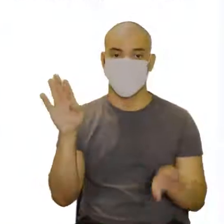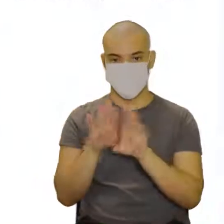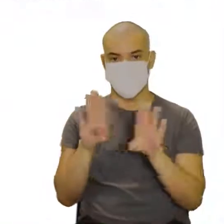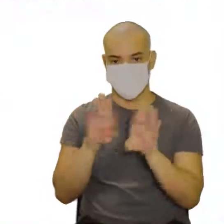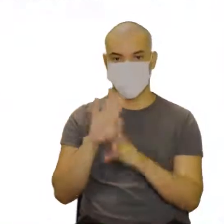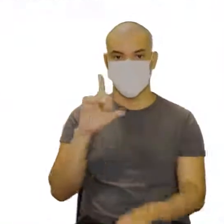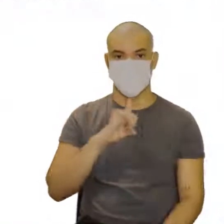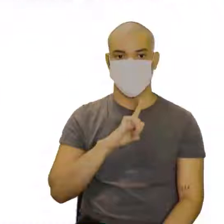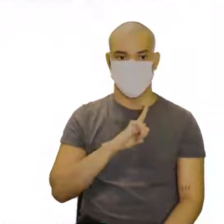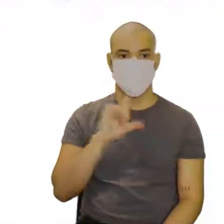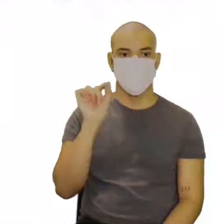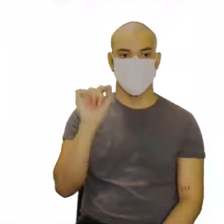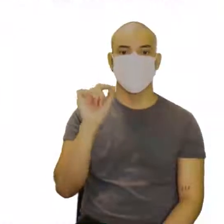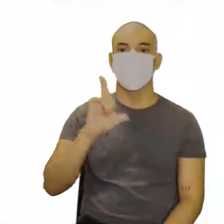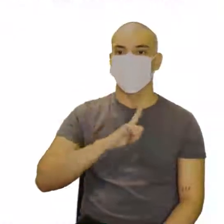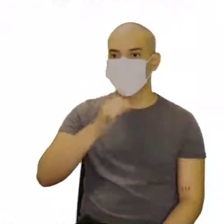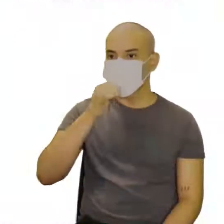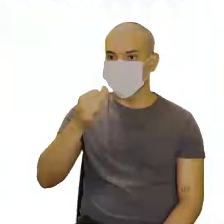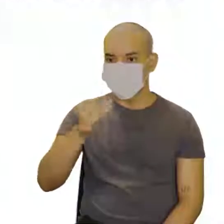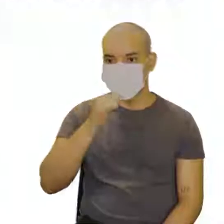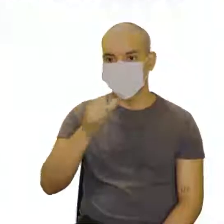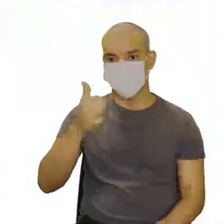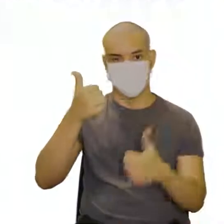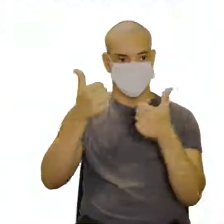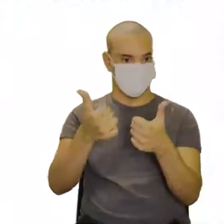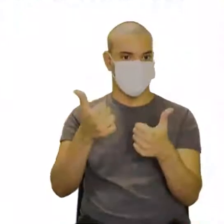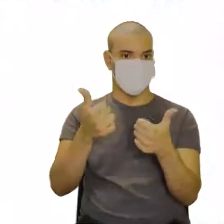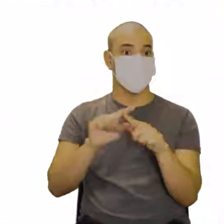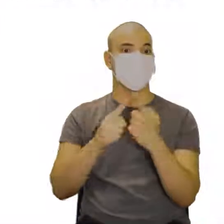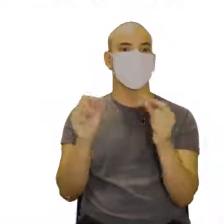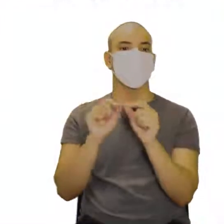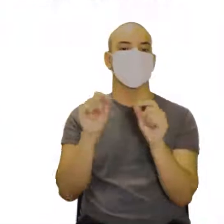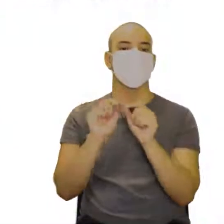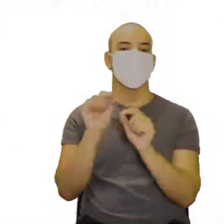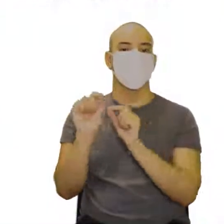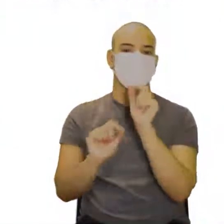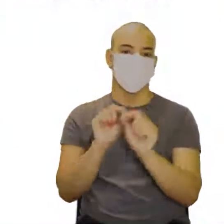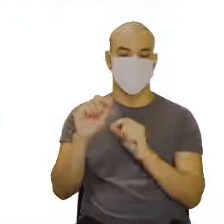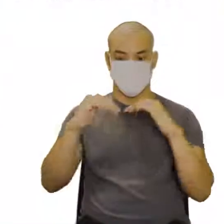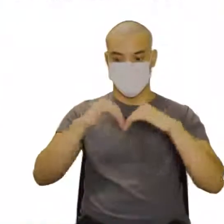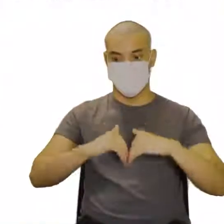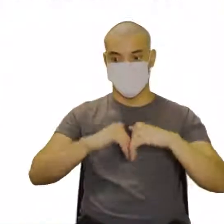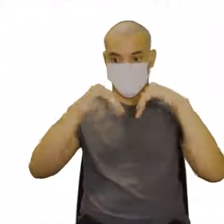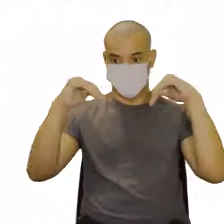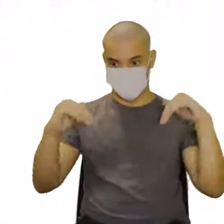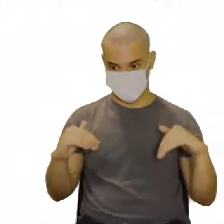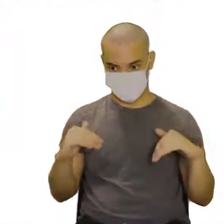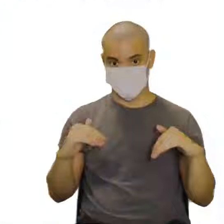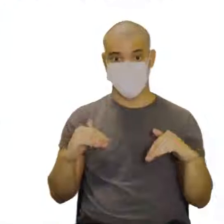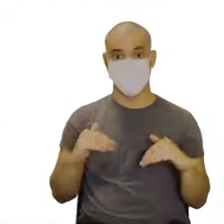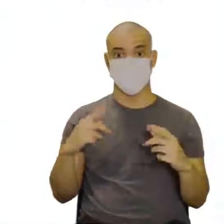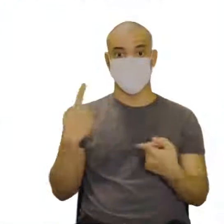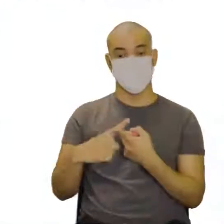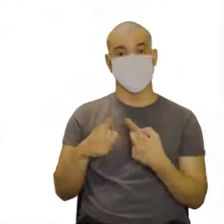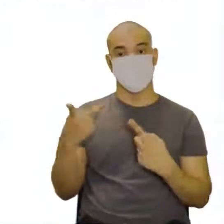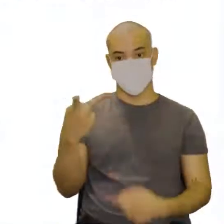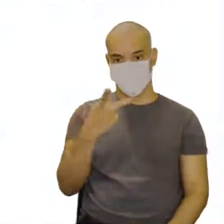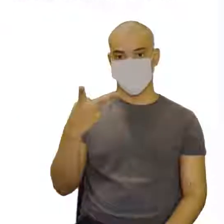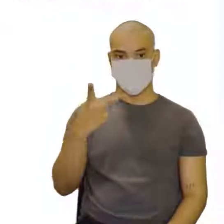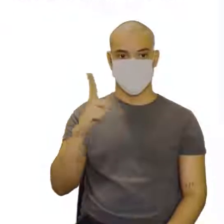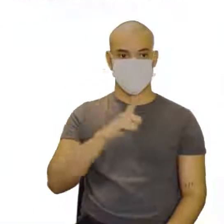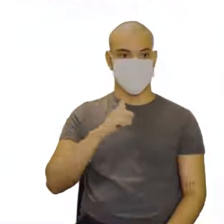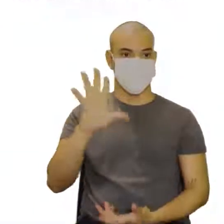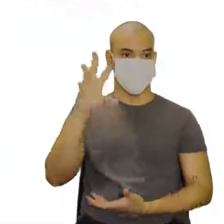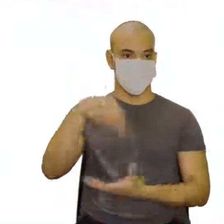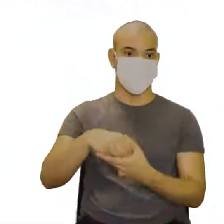lá uma certa voltagem, né? Vamos fazer essa separação, pessoal. Ambos armazenam energia elétrica.